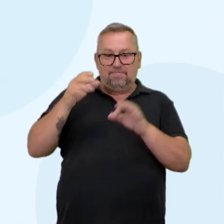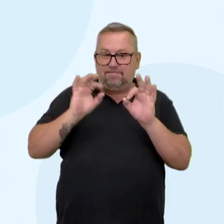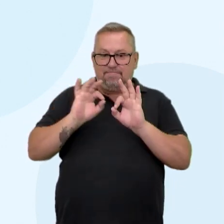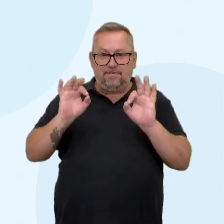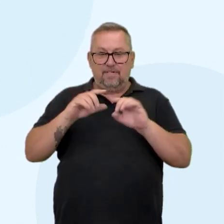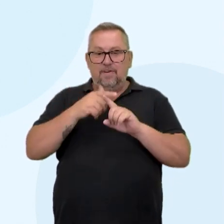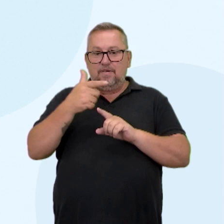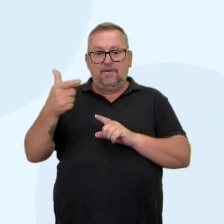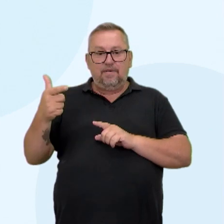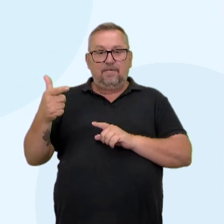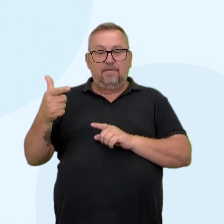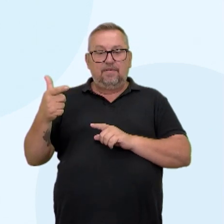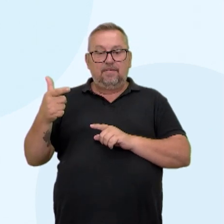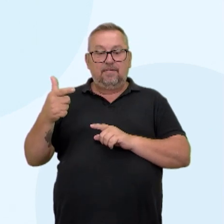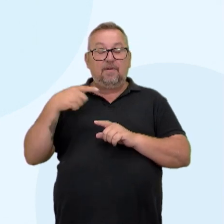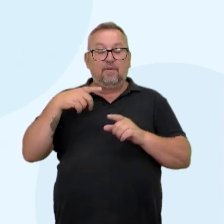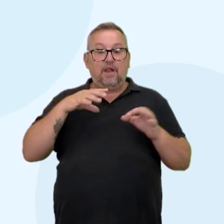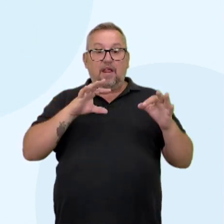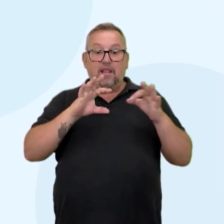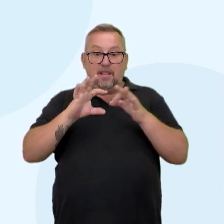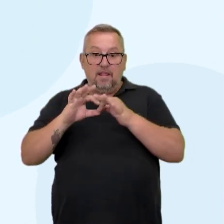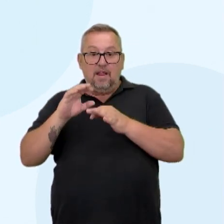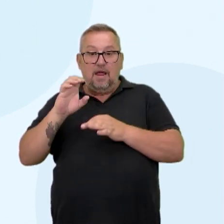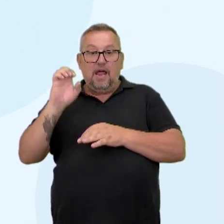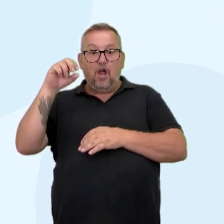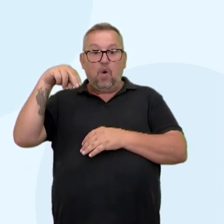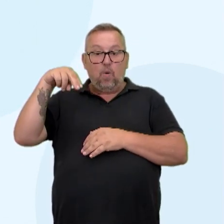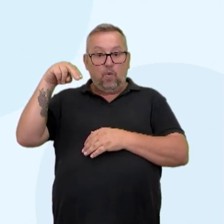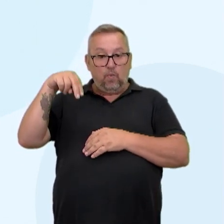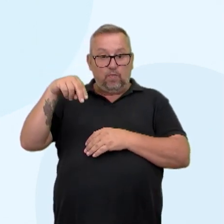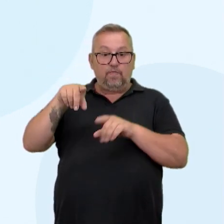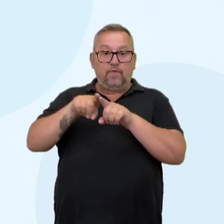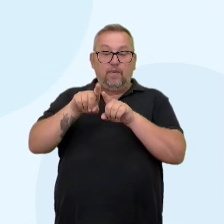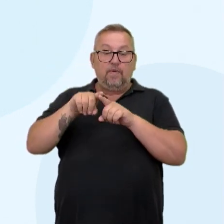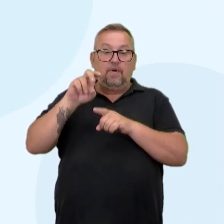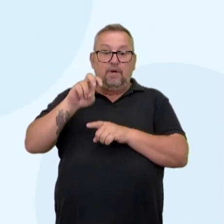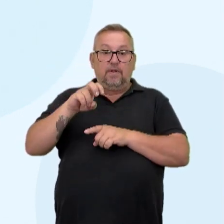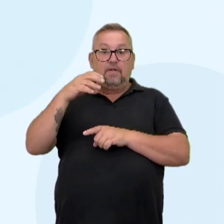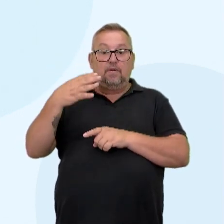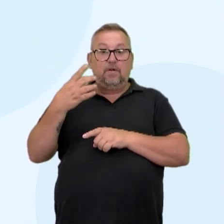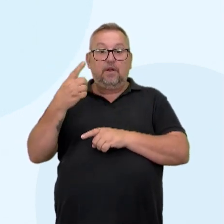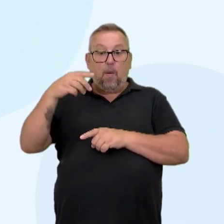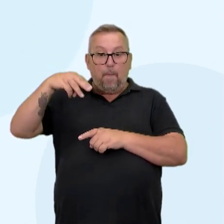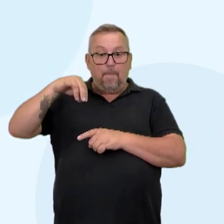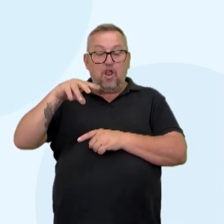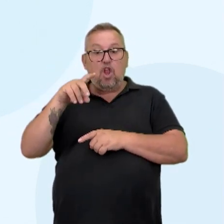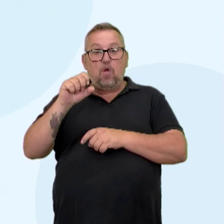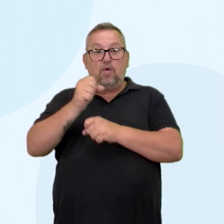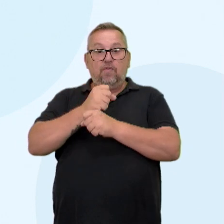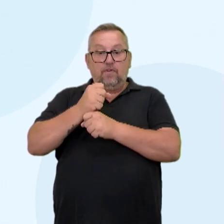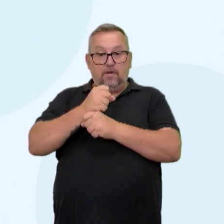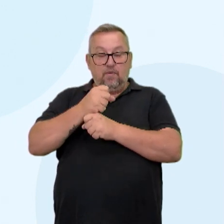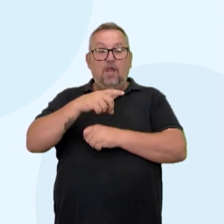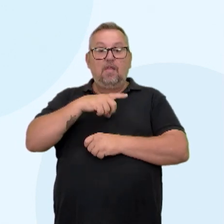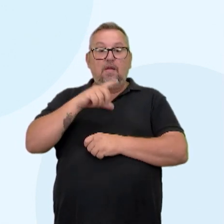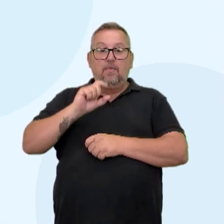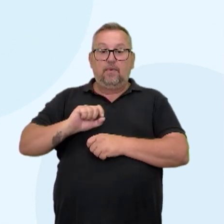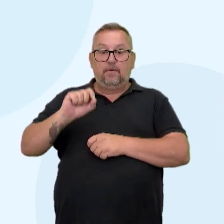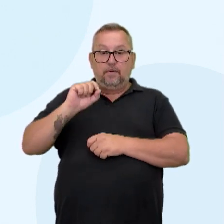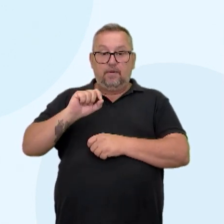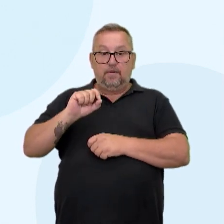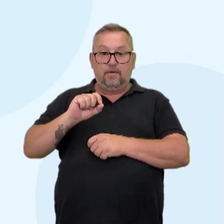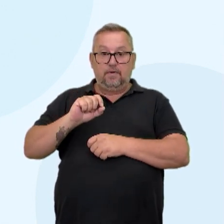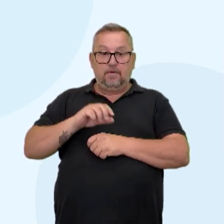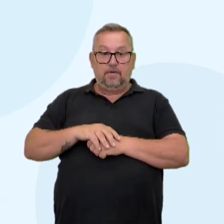tem em outros éons aí, tá certo? Então veja que até 541 milhões de anos, né, nós temos lá